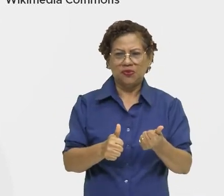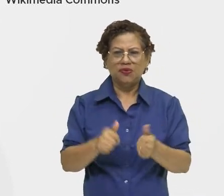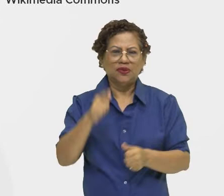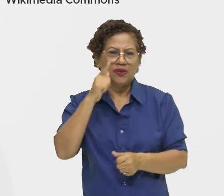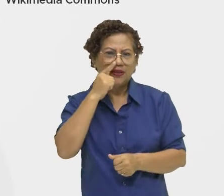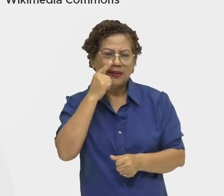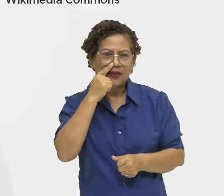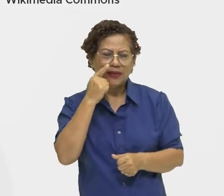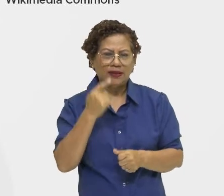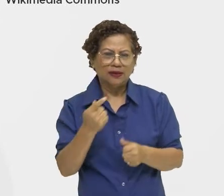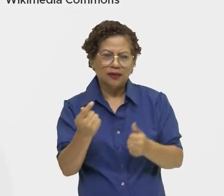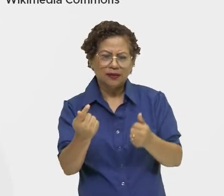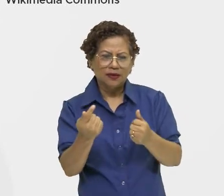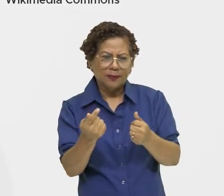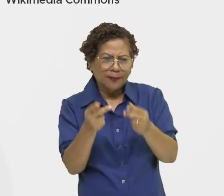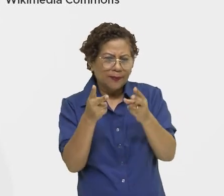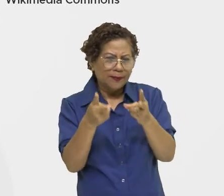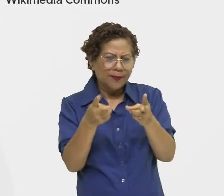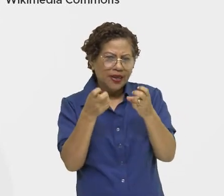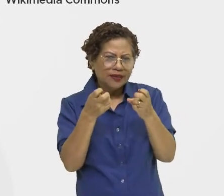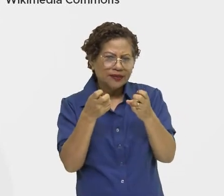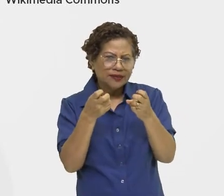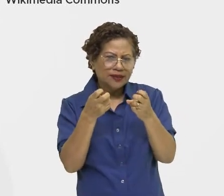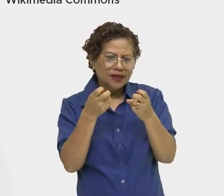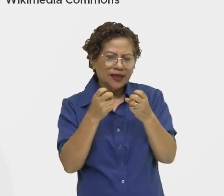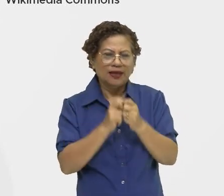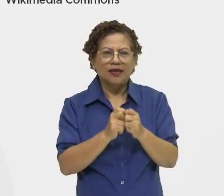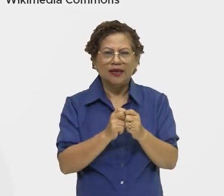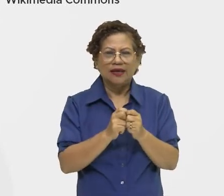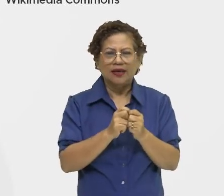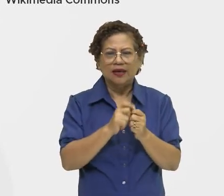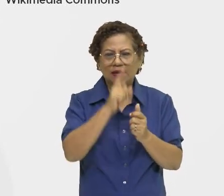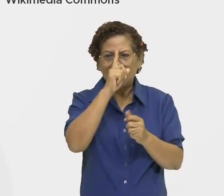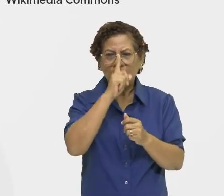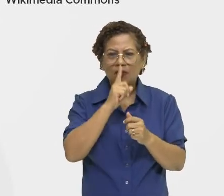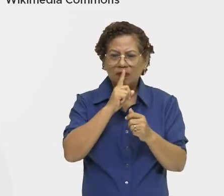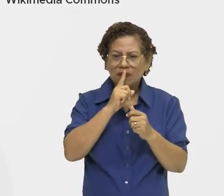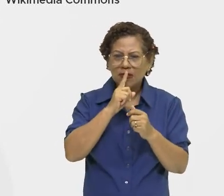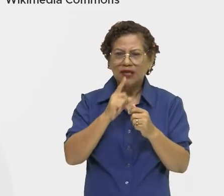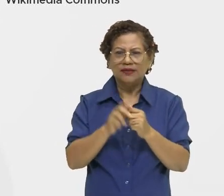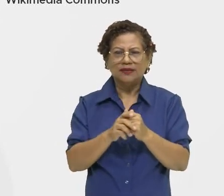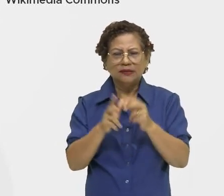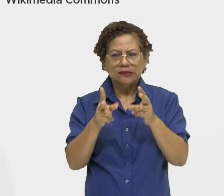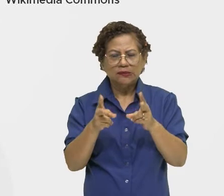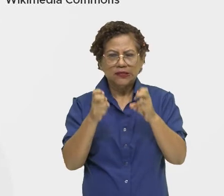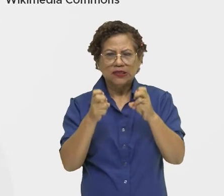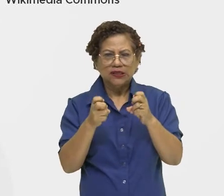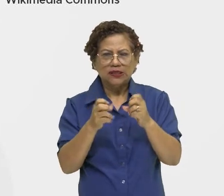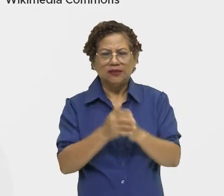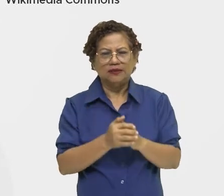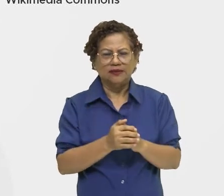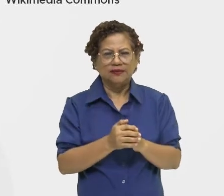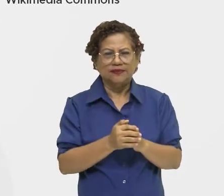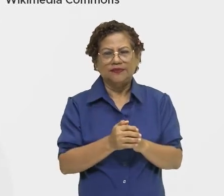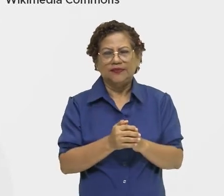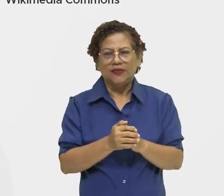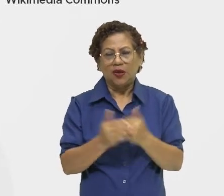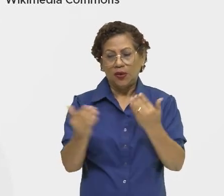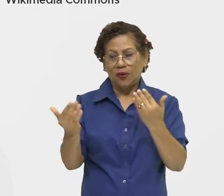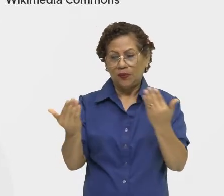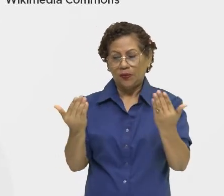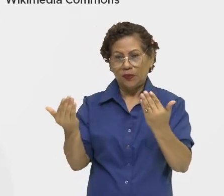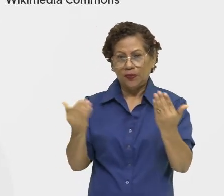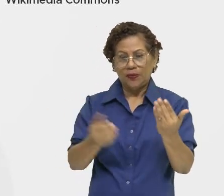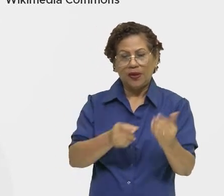Tentem analisar a obra, perceber os traços, né? A diferença, coloca uma escultura grega e uma egípcia. Tentem encontrar